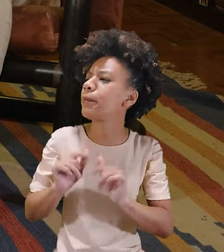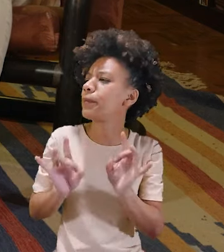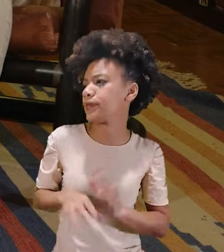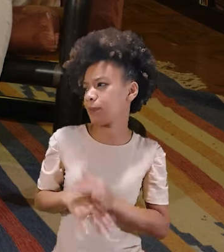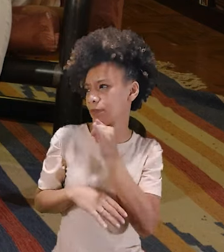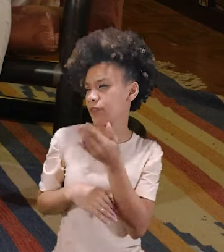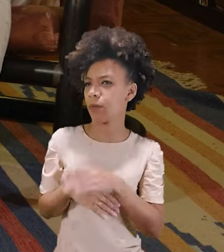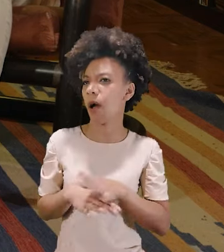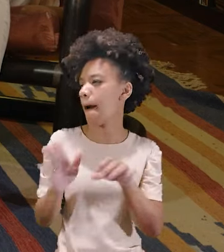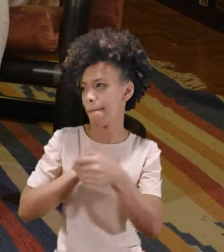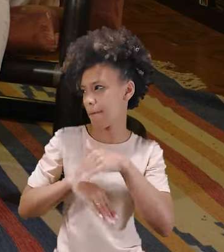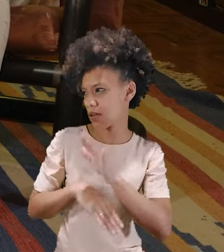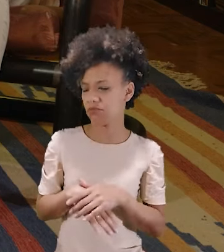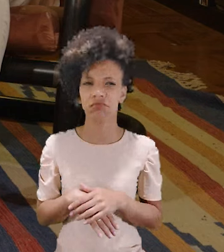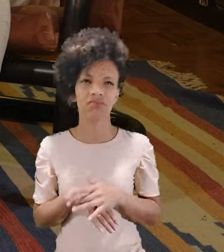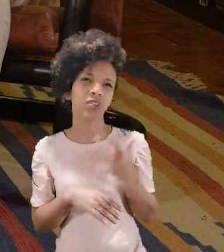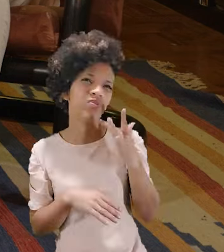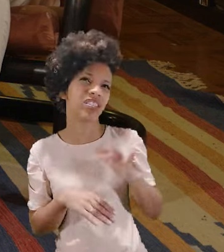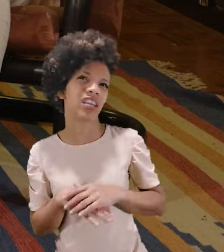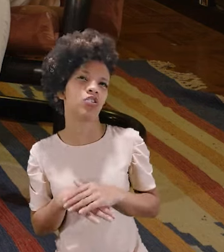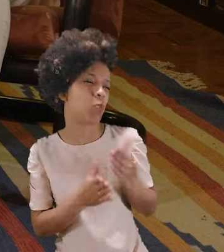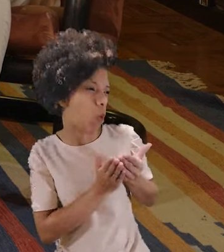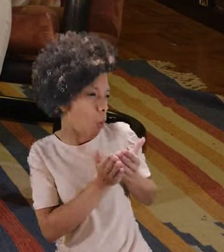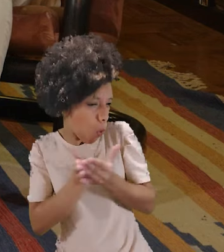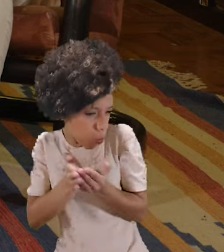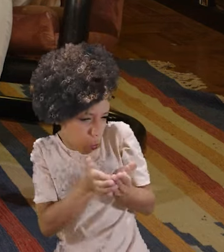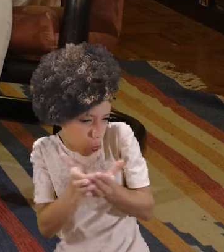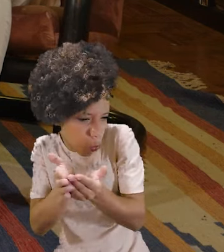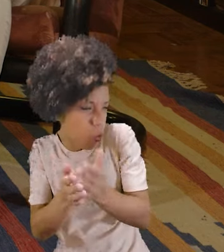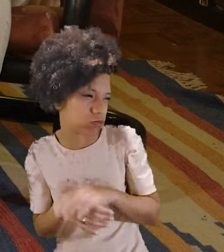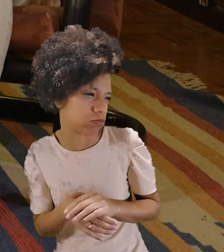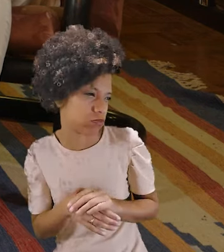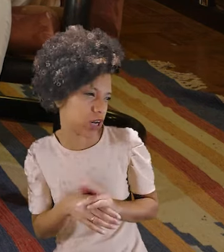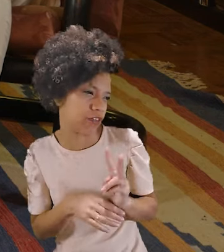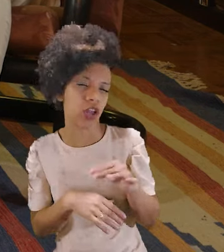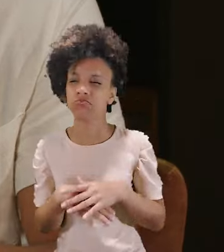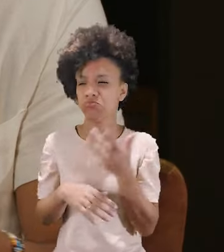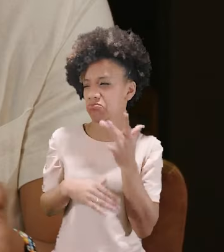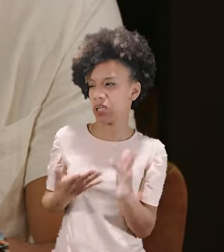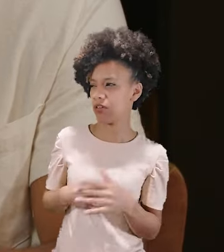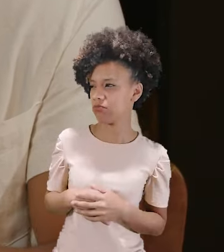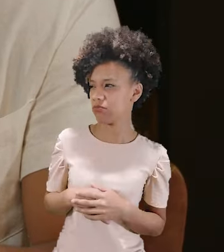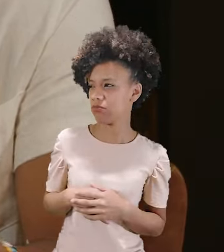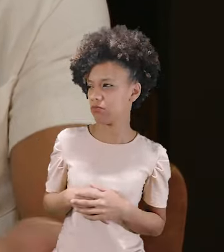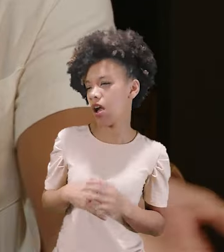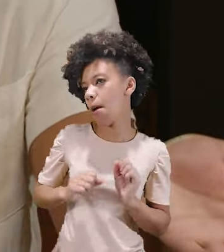você vê que é o mais Plutão os cara mais rouba celular na vida de container às vezes leva cargas muito valiosas tipo que tipo sei lá o cara pode